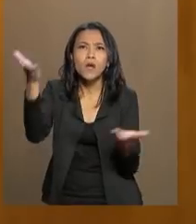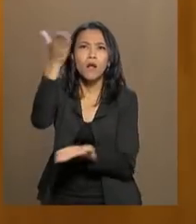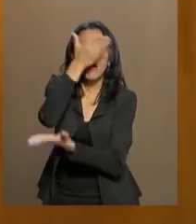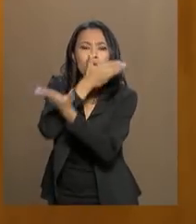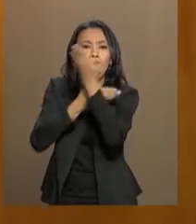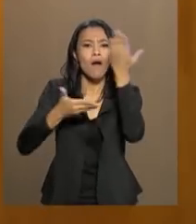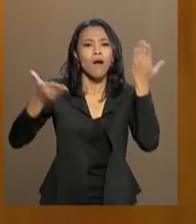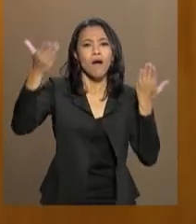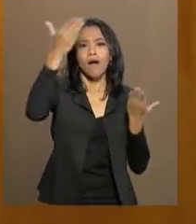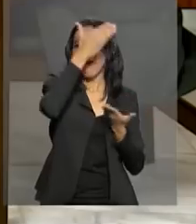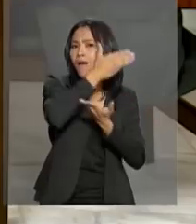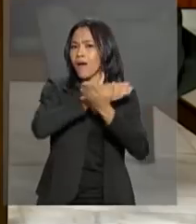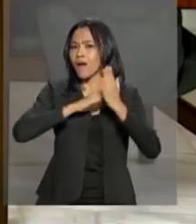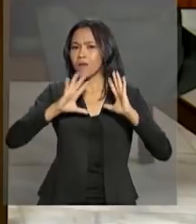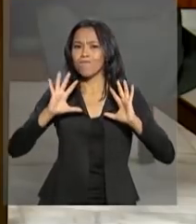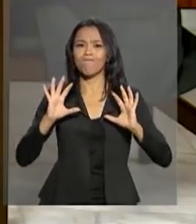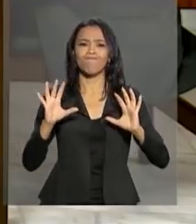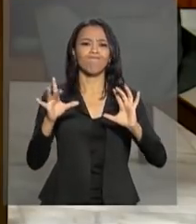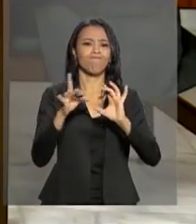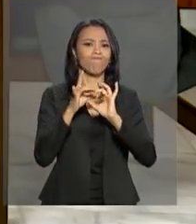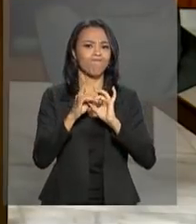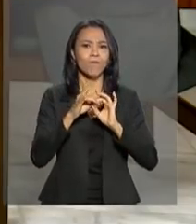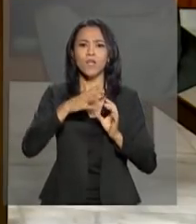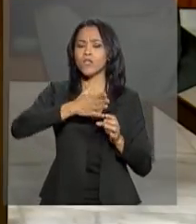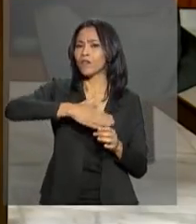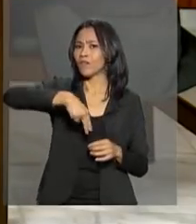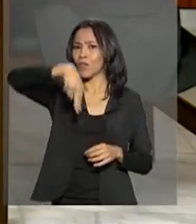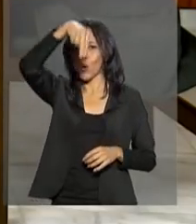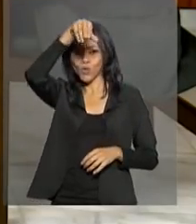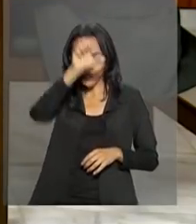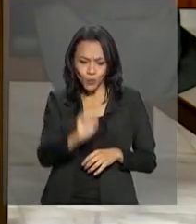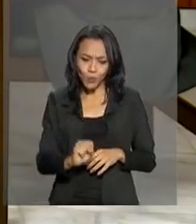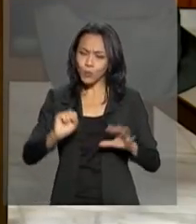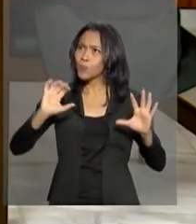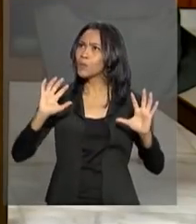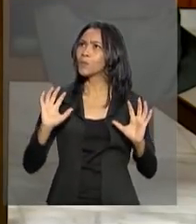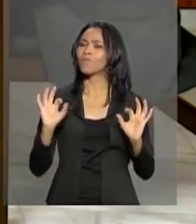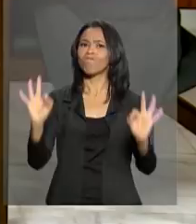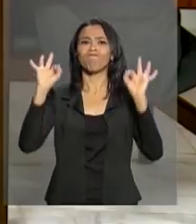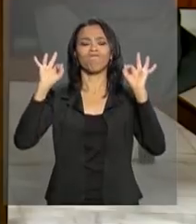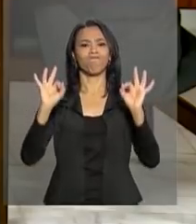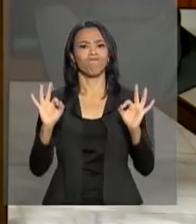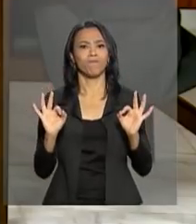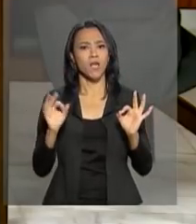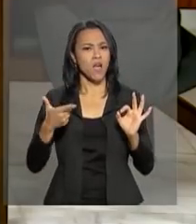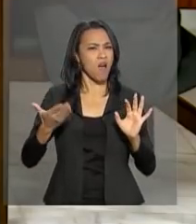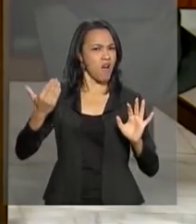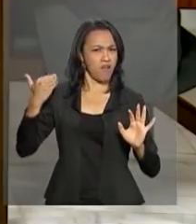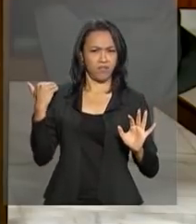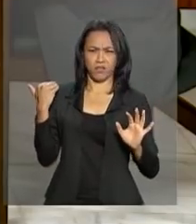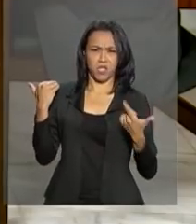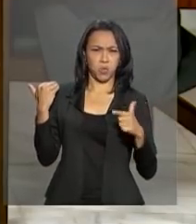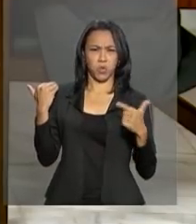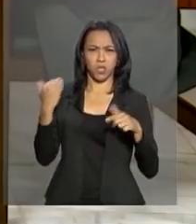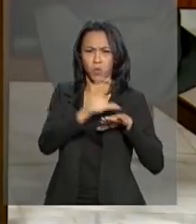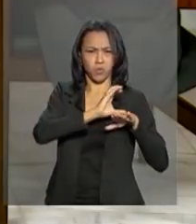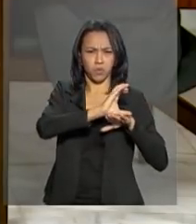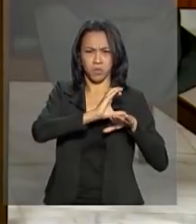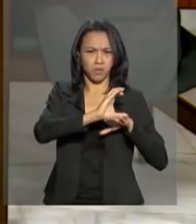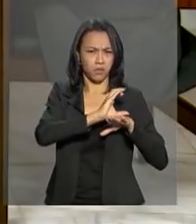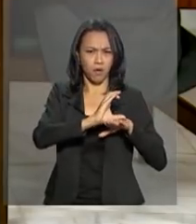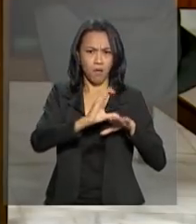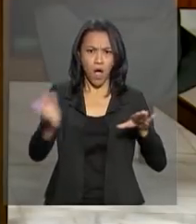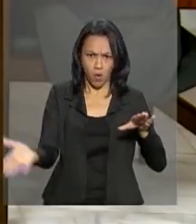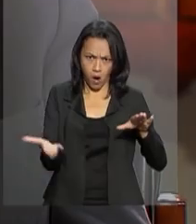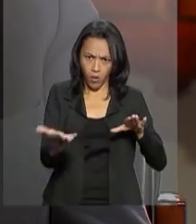como uma nação de norte a sul, mais ainda do que antes, quando nós não tínhamos a Constituição Federal, antes